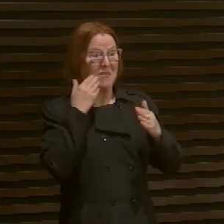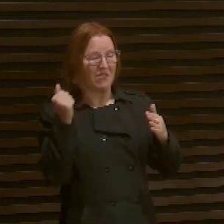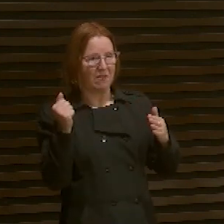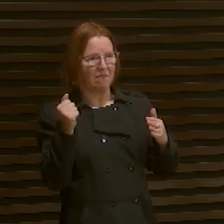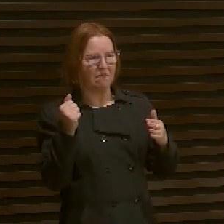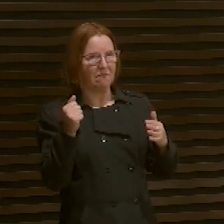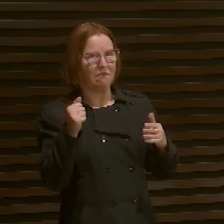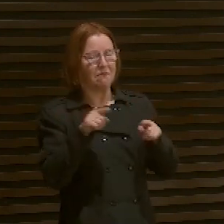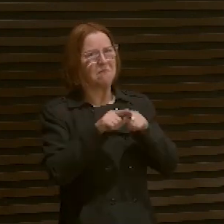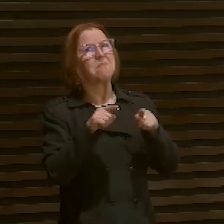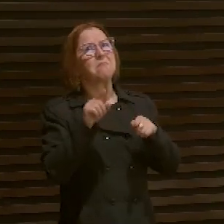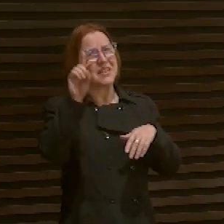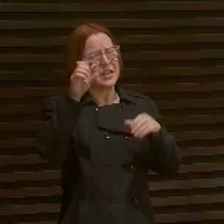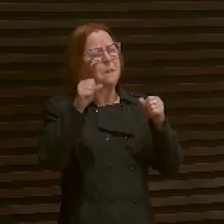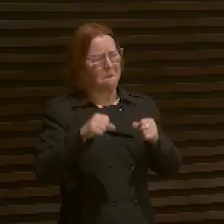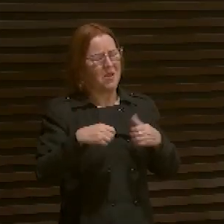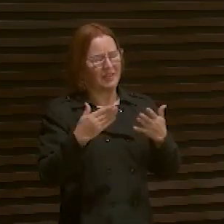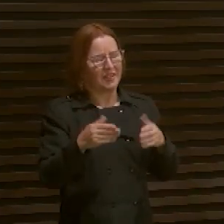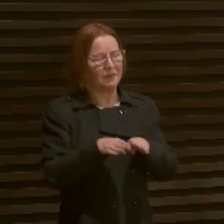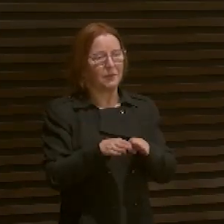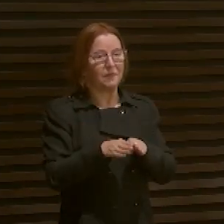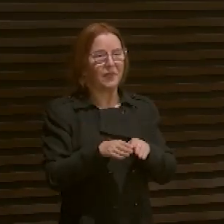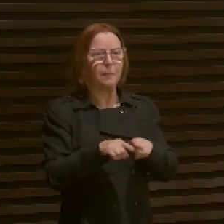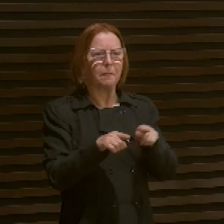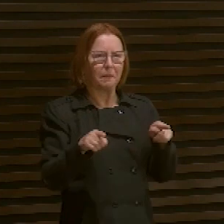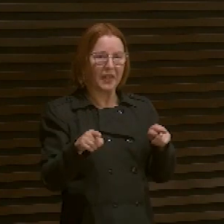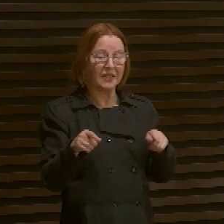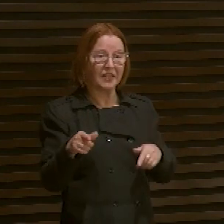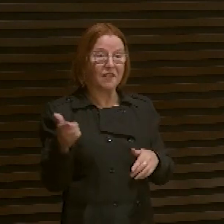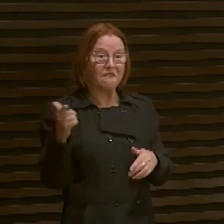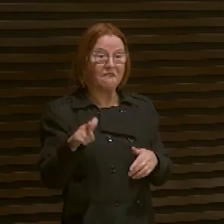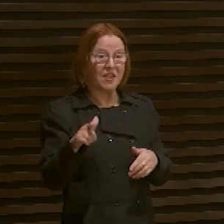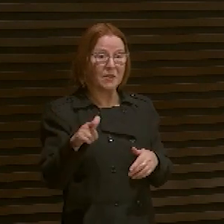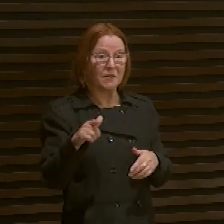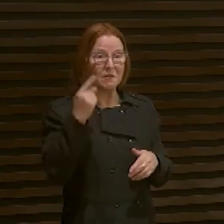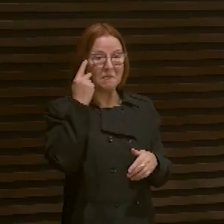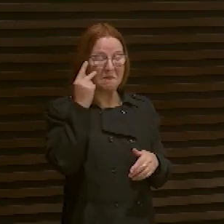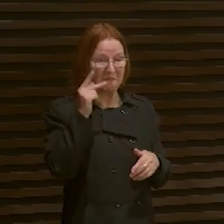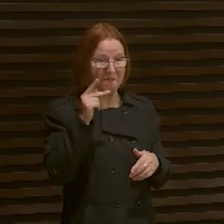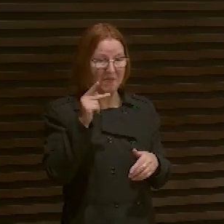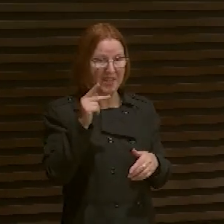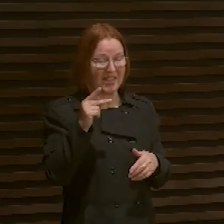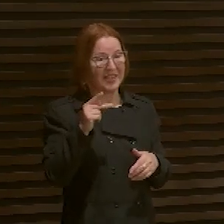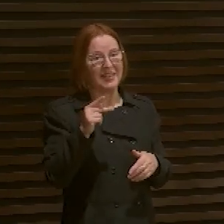coisas, irmãos. Eu vim aqui para resolver o teu problema. O teu problema é a morte.